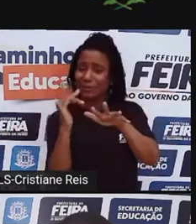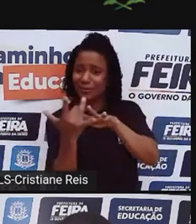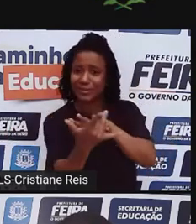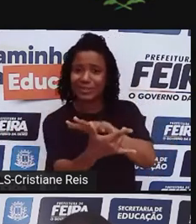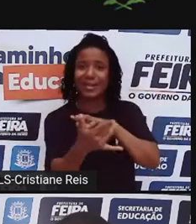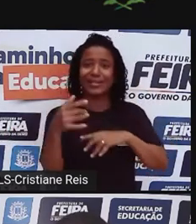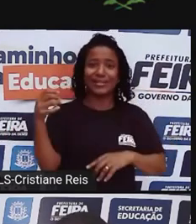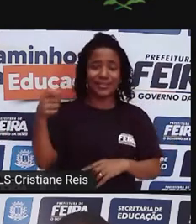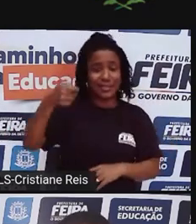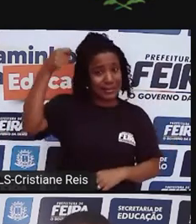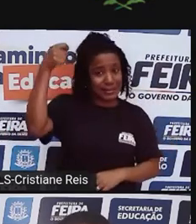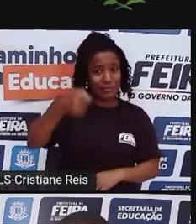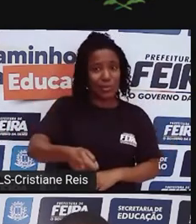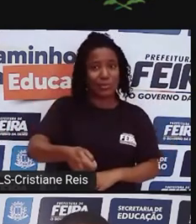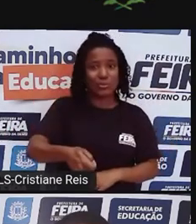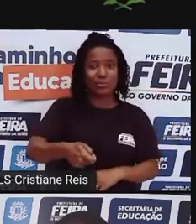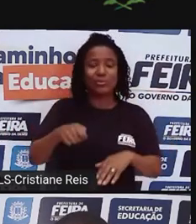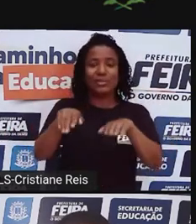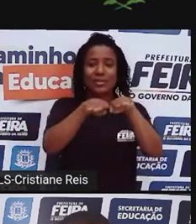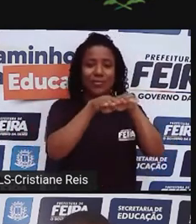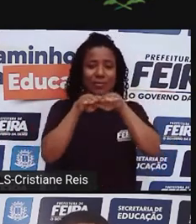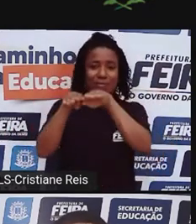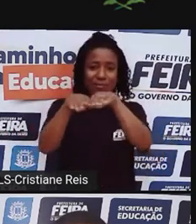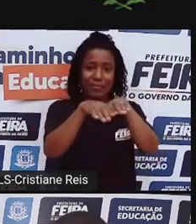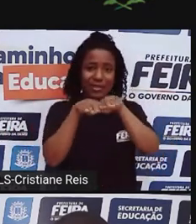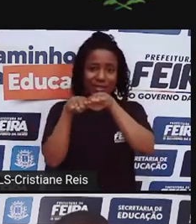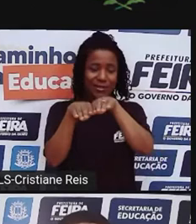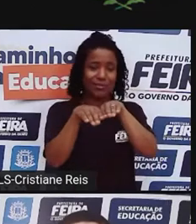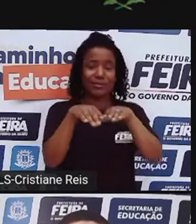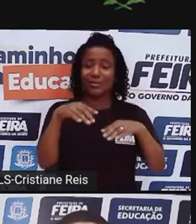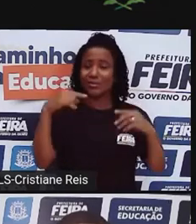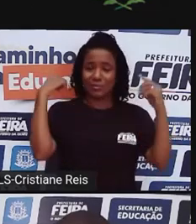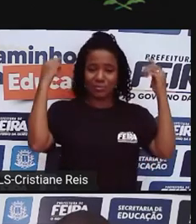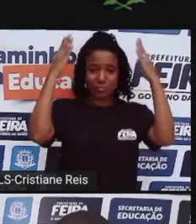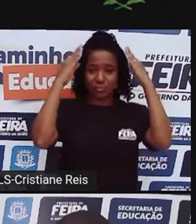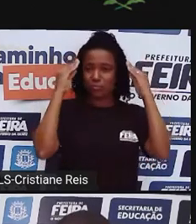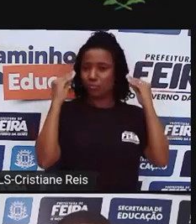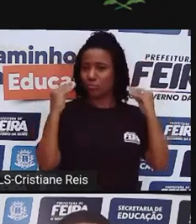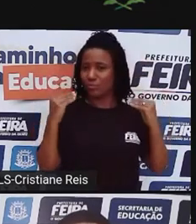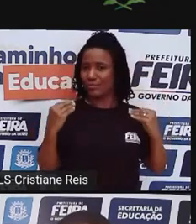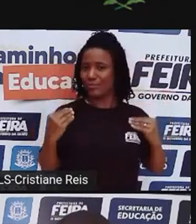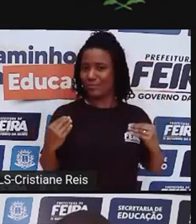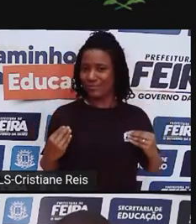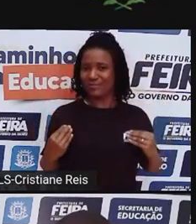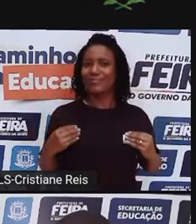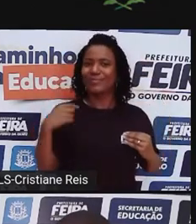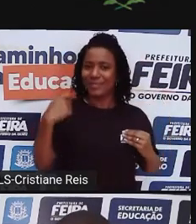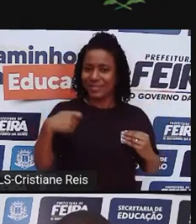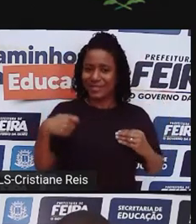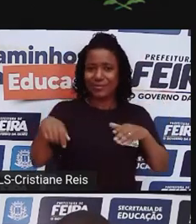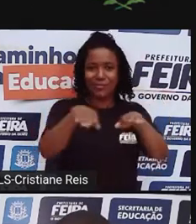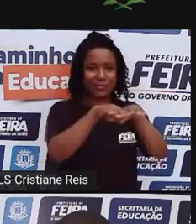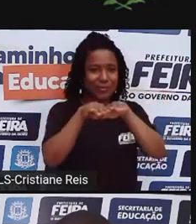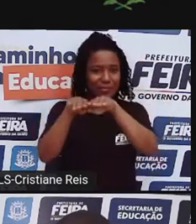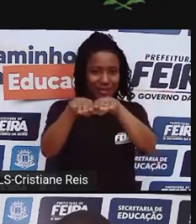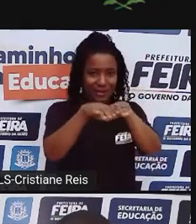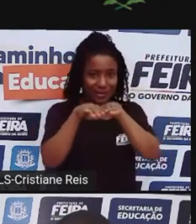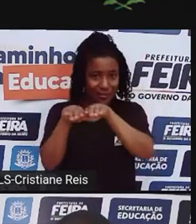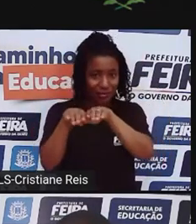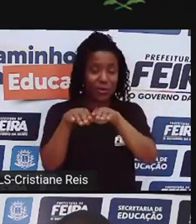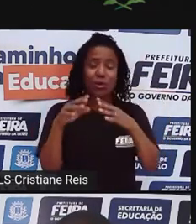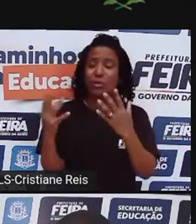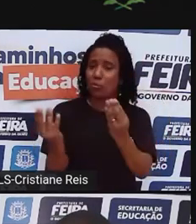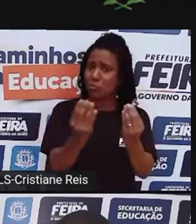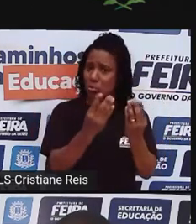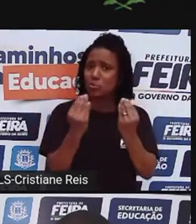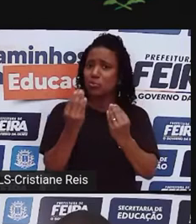redes sociais, um padrão de ter o cabelo liso. Esse era o padrão dos cabelos, tanto que muitos homens e mulheres